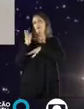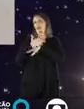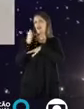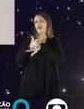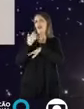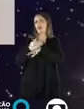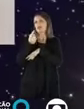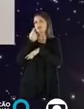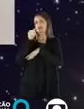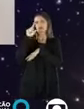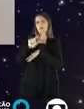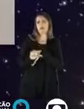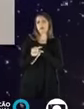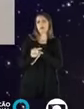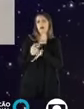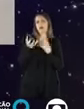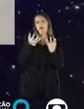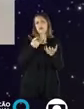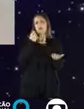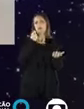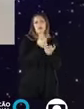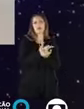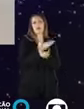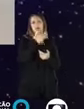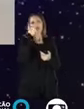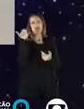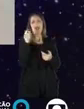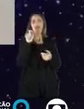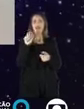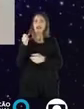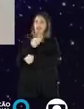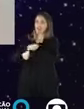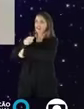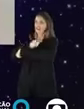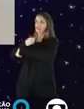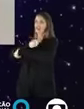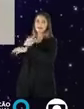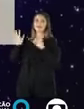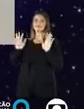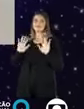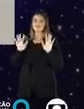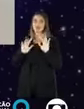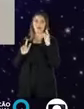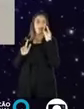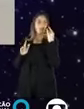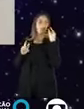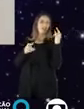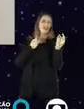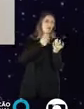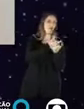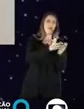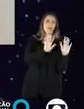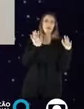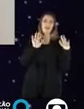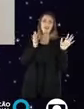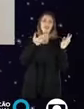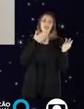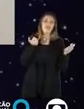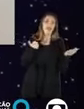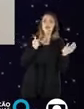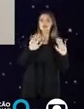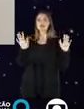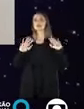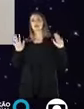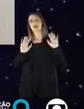é, né, muito convidativo, assim, ele é muito sedutor. Então, o meu recado é esse: ao invés de cair